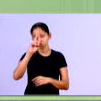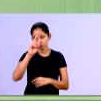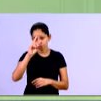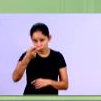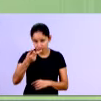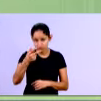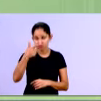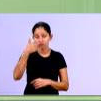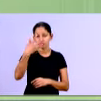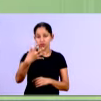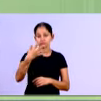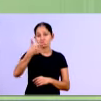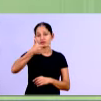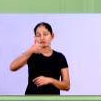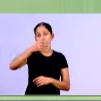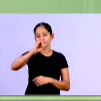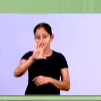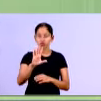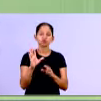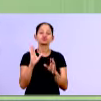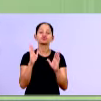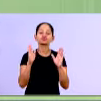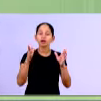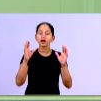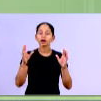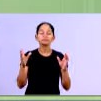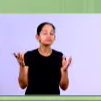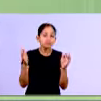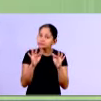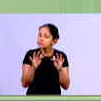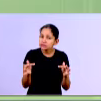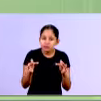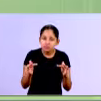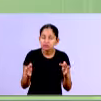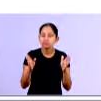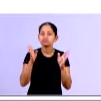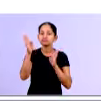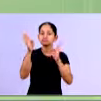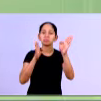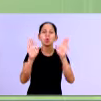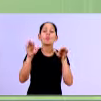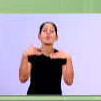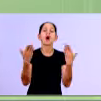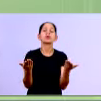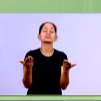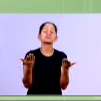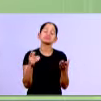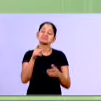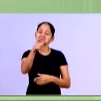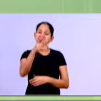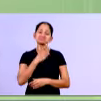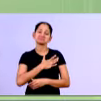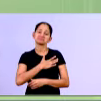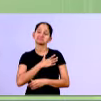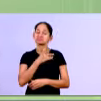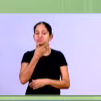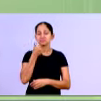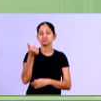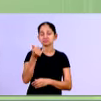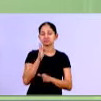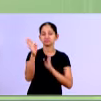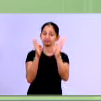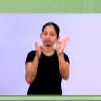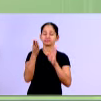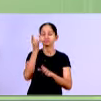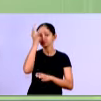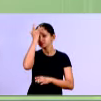2.420. Ok? Observe como é simples. Qual que você faz? A que você julgar que